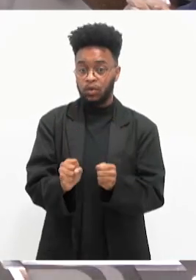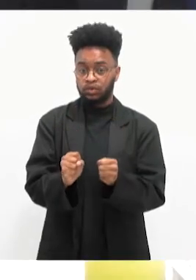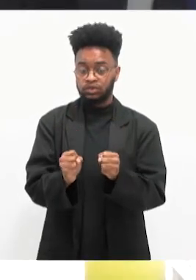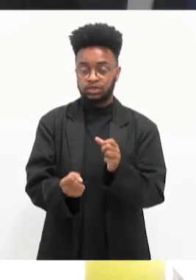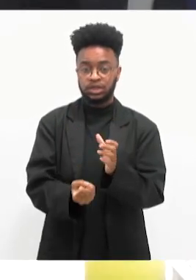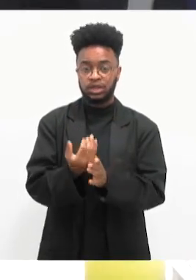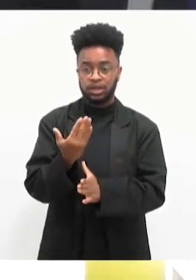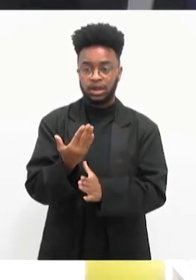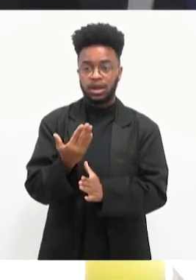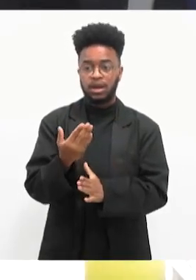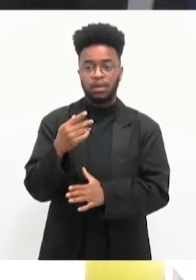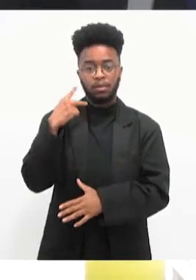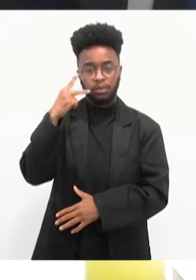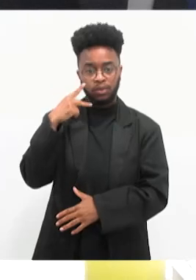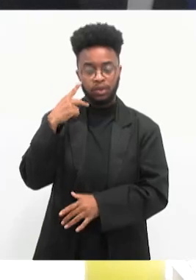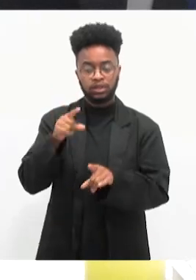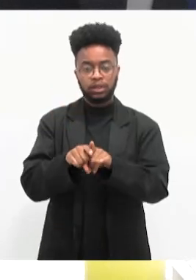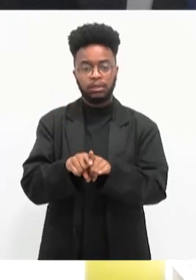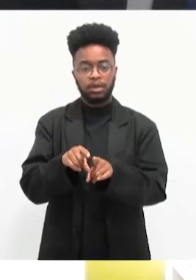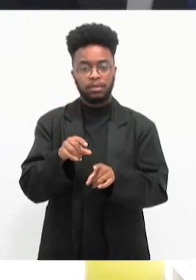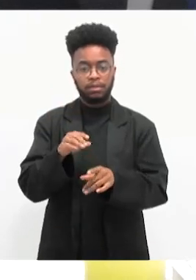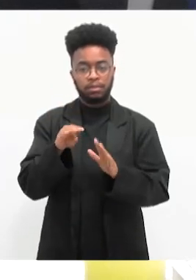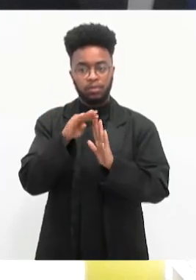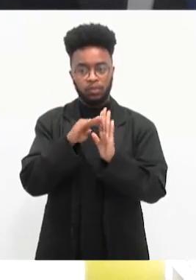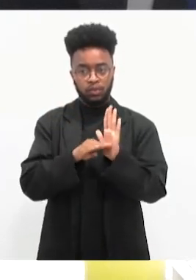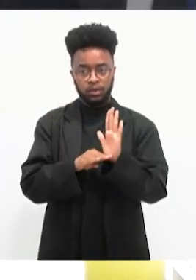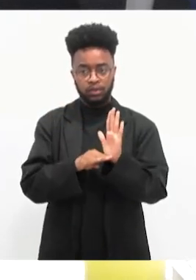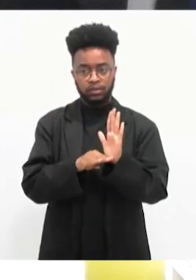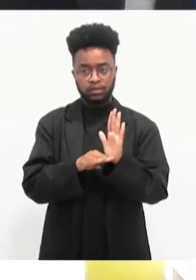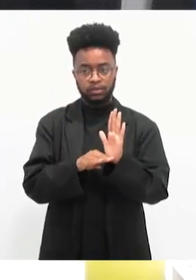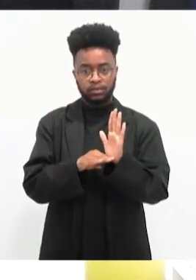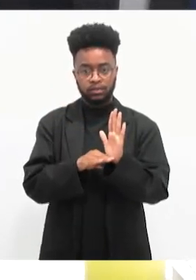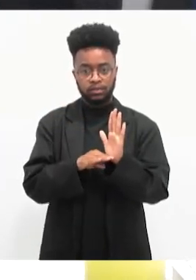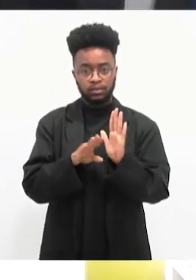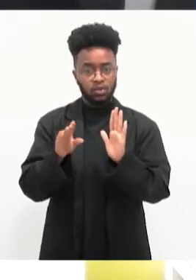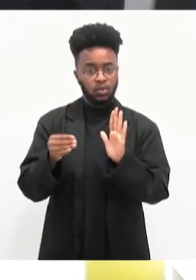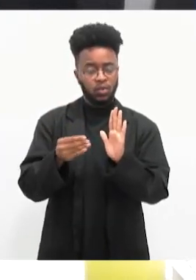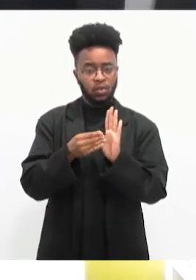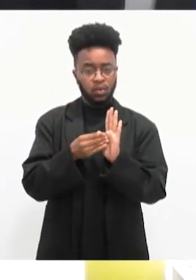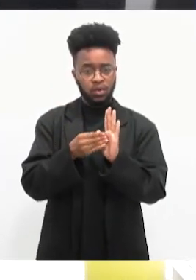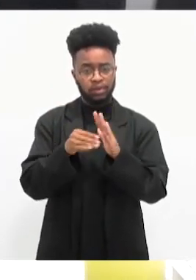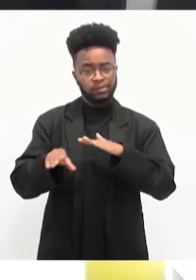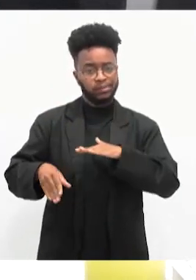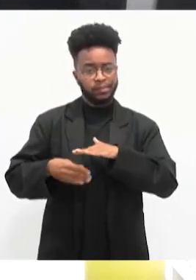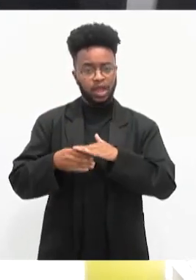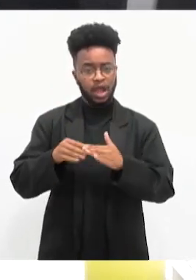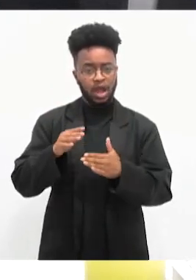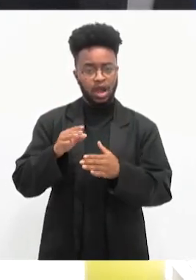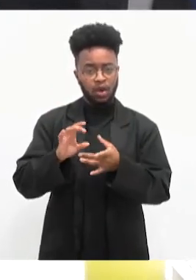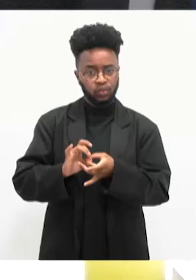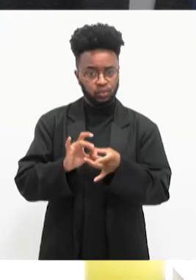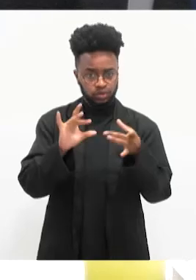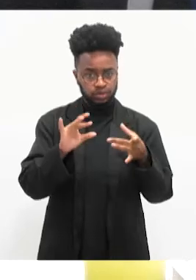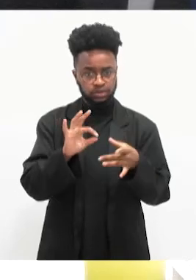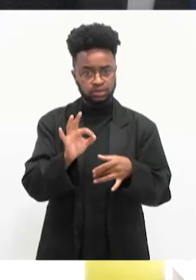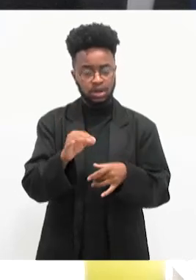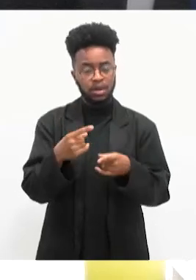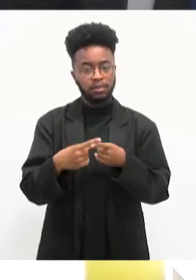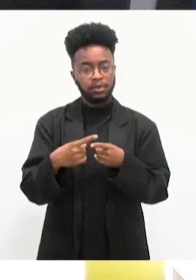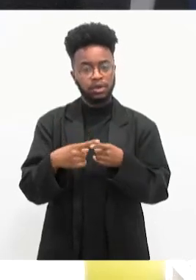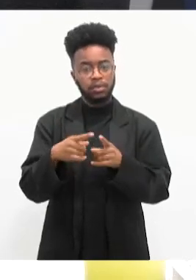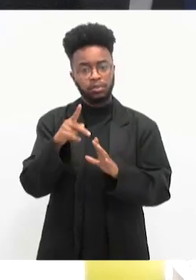instituir políticas e programas. Está incluindo uma emenda autorizativa, né? O projeto está